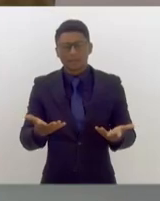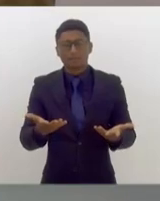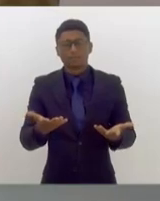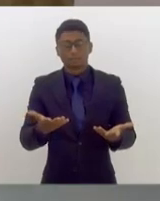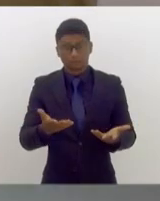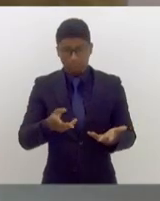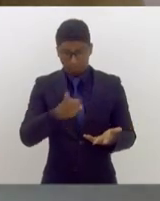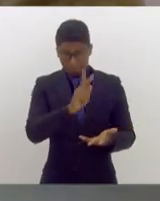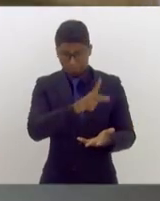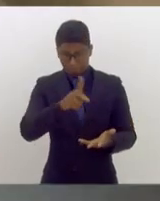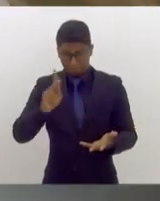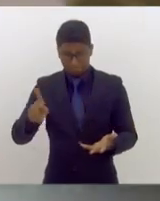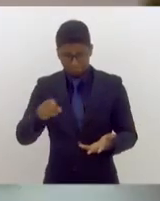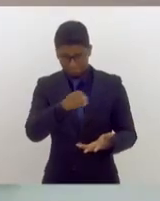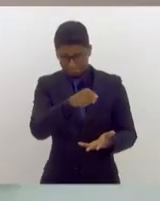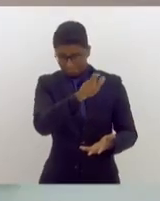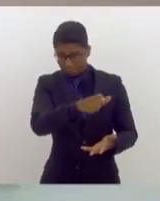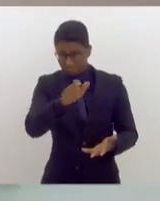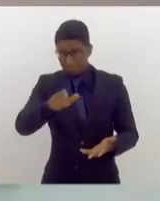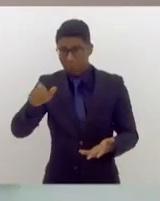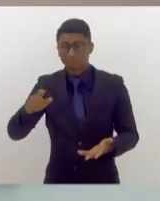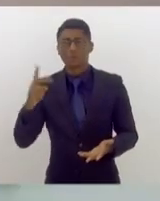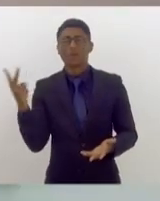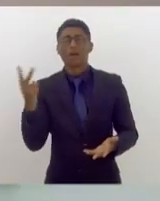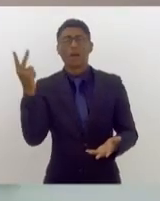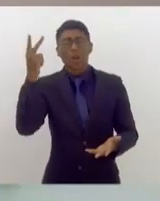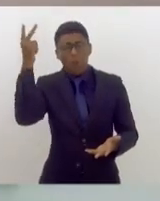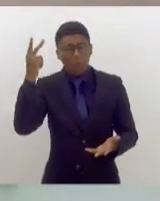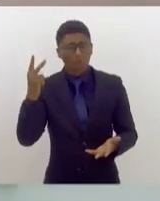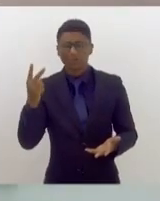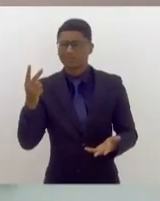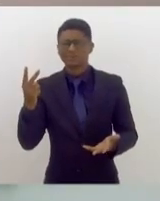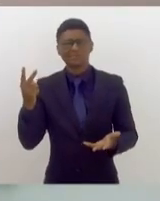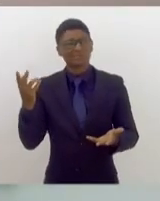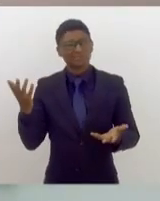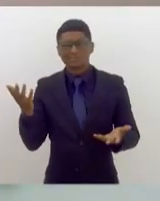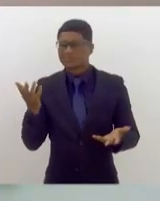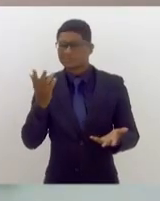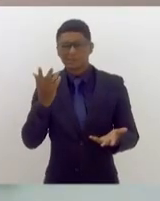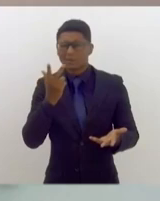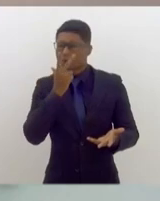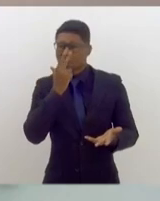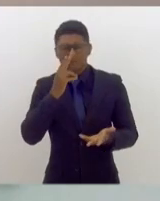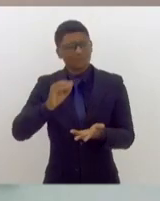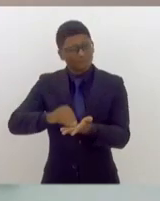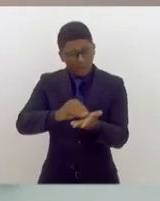pouco valorizados, né? E aí, ao lado de ter a menor remuneração de